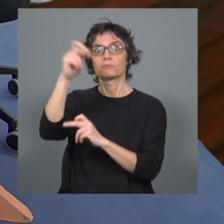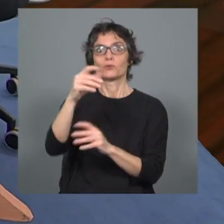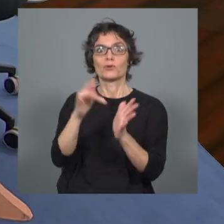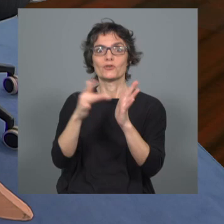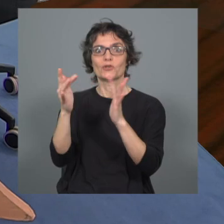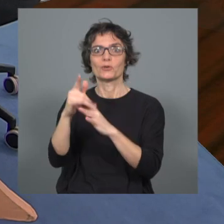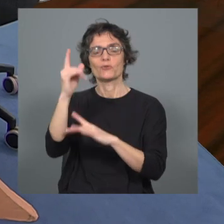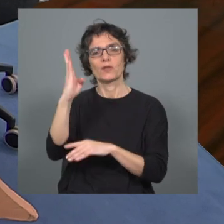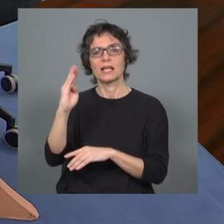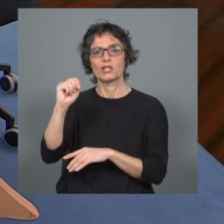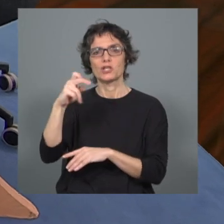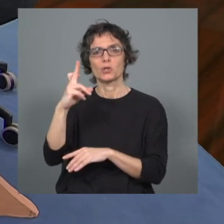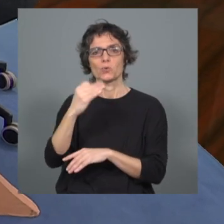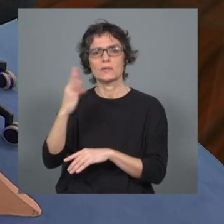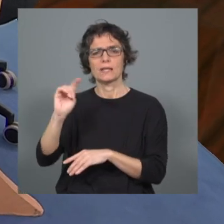dois centrais, que é